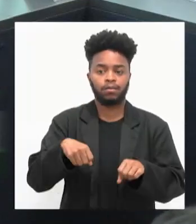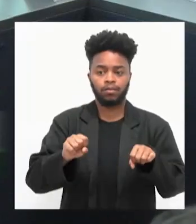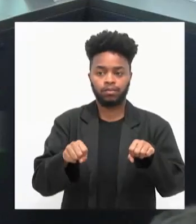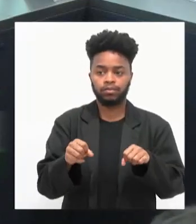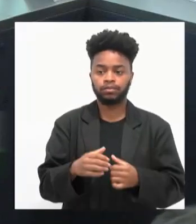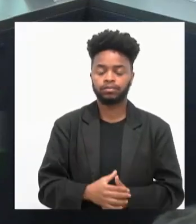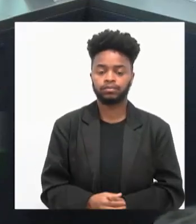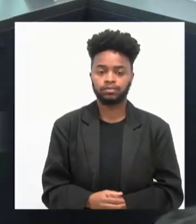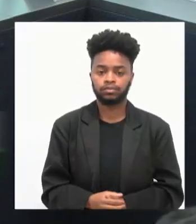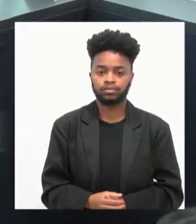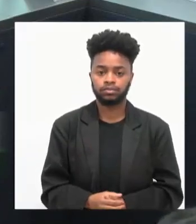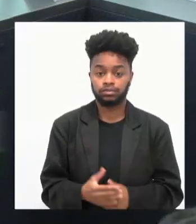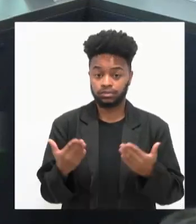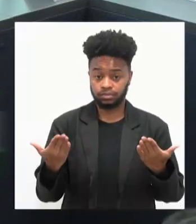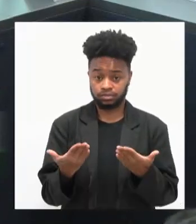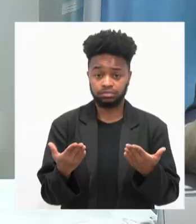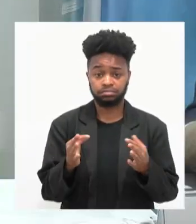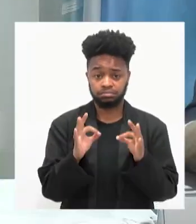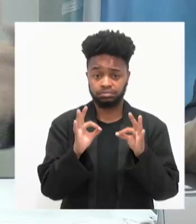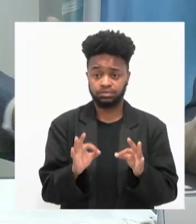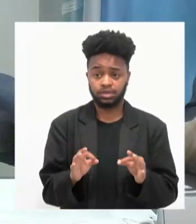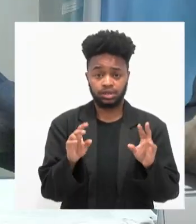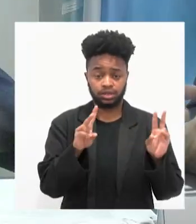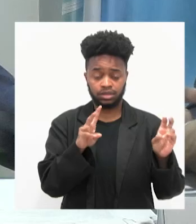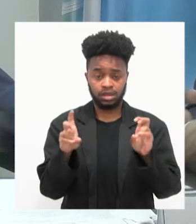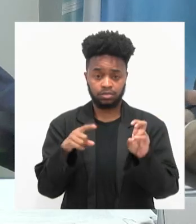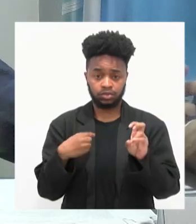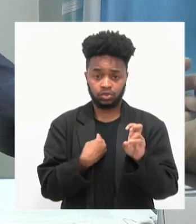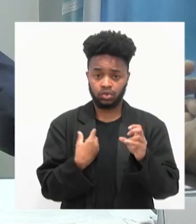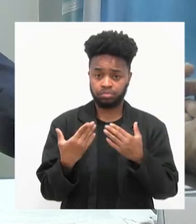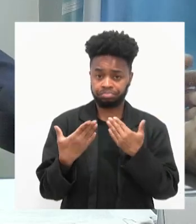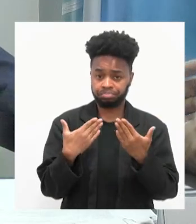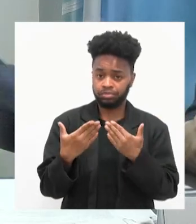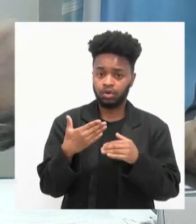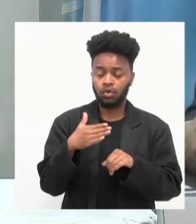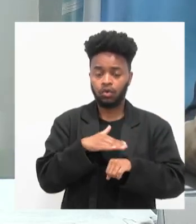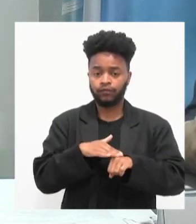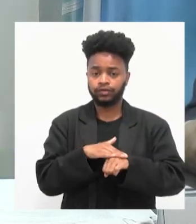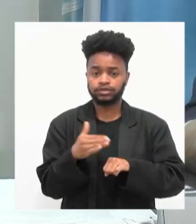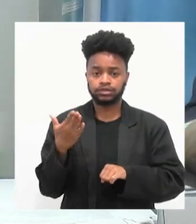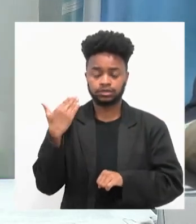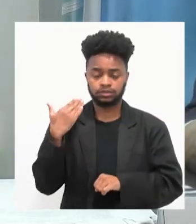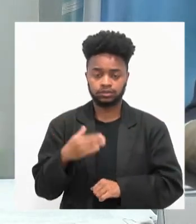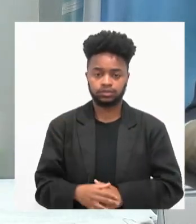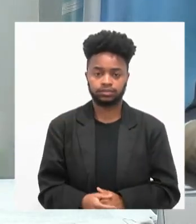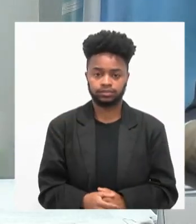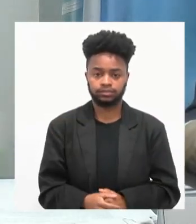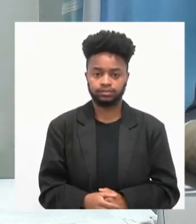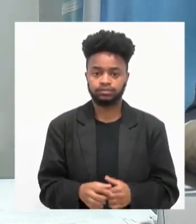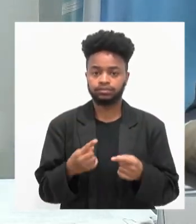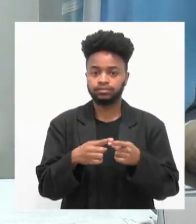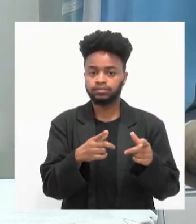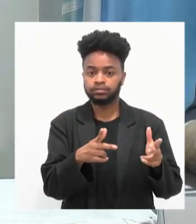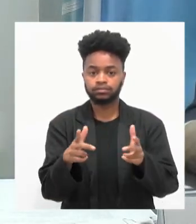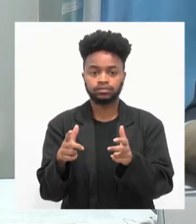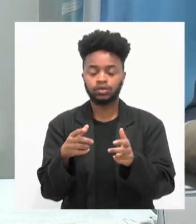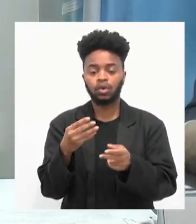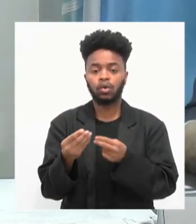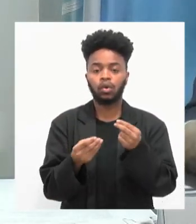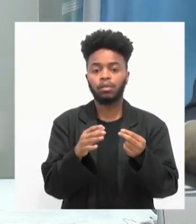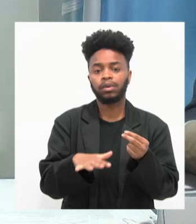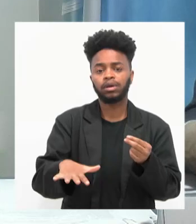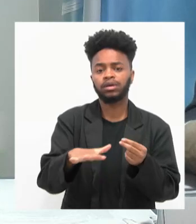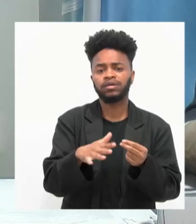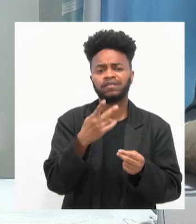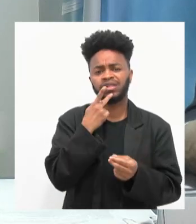agora. Tudo que a gente conversava entre nós, eu, Vossa Excelência, deputado Amorim, quando a gente observava o cenário do pátio, a gente olhava